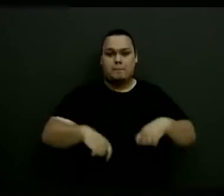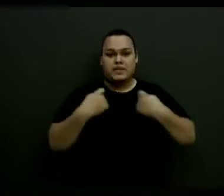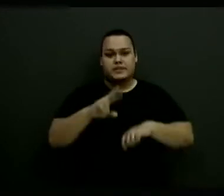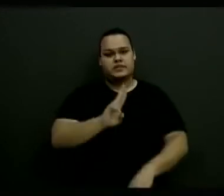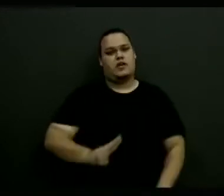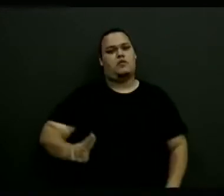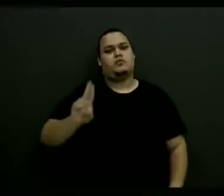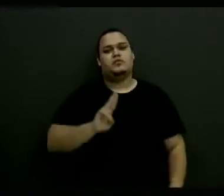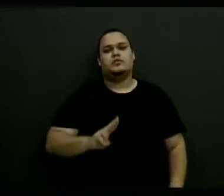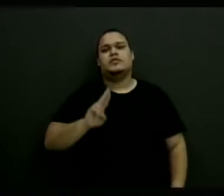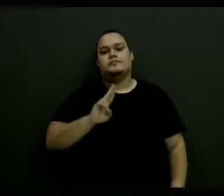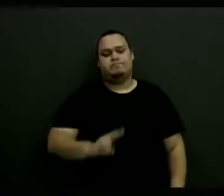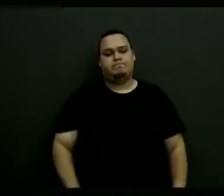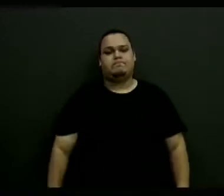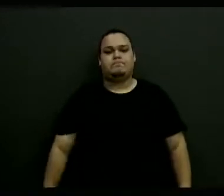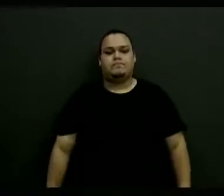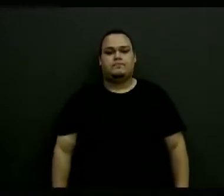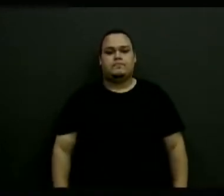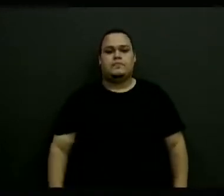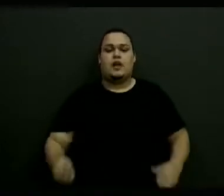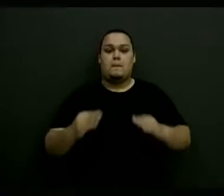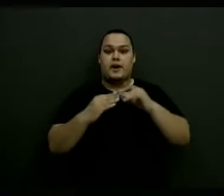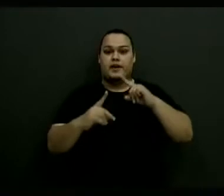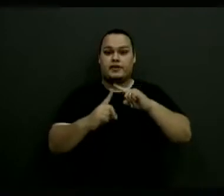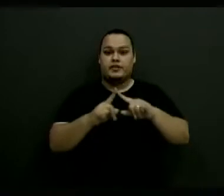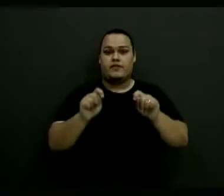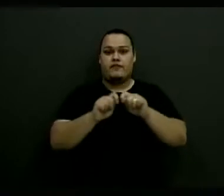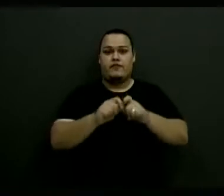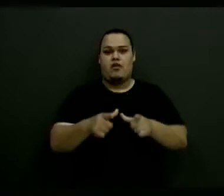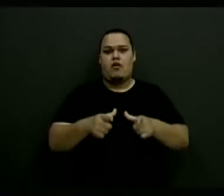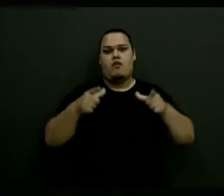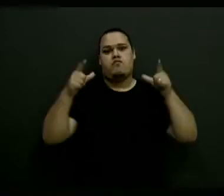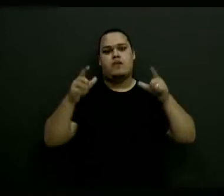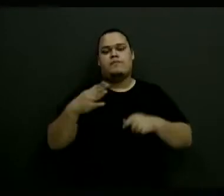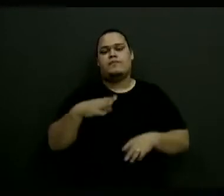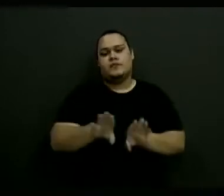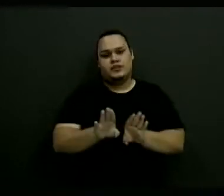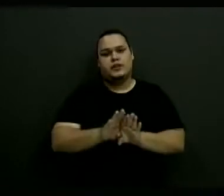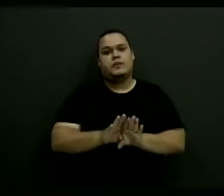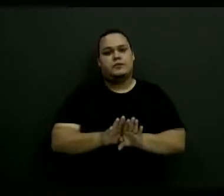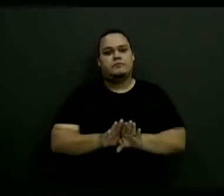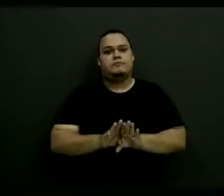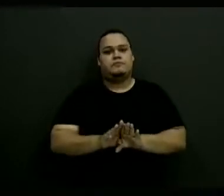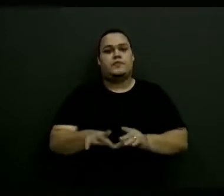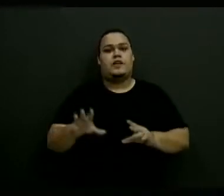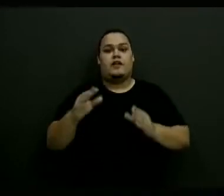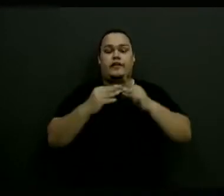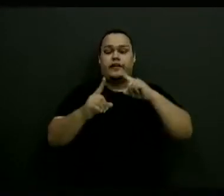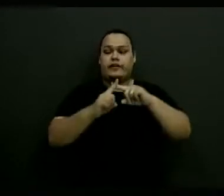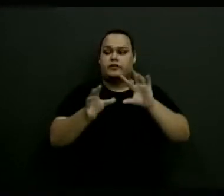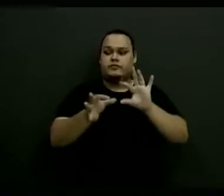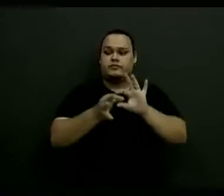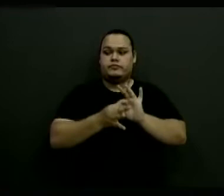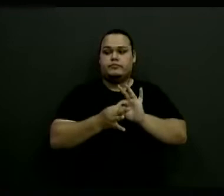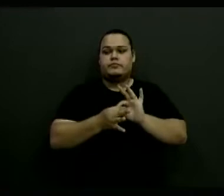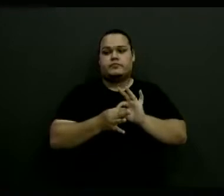E todos devemos utilizá-lo para que a igreja esteja escutando a eles ou estejam escutando aos